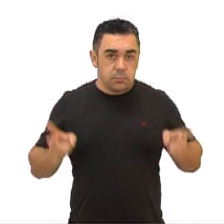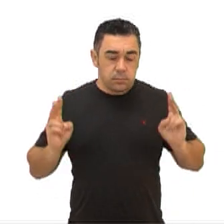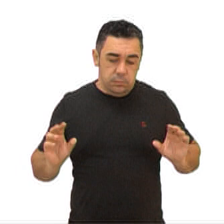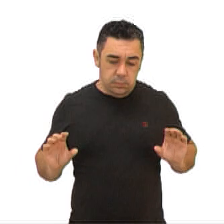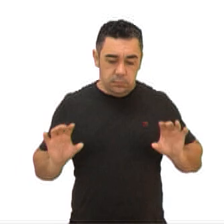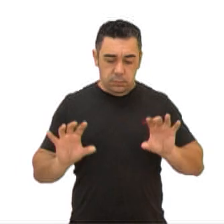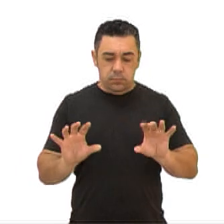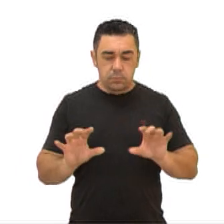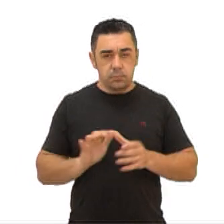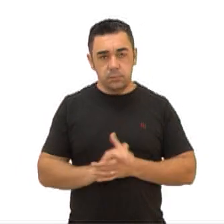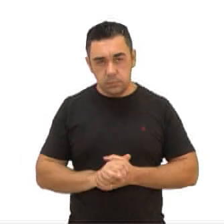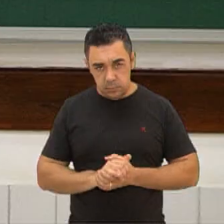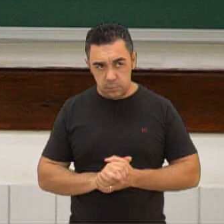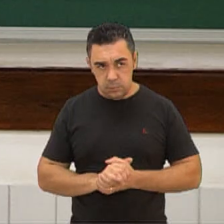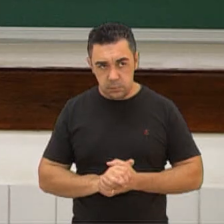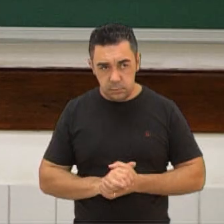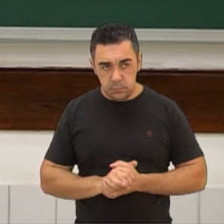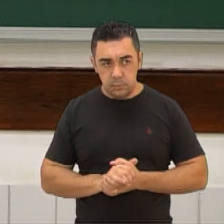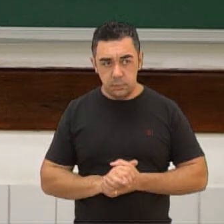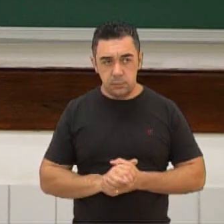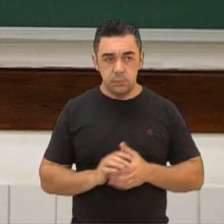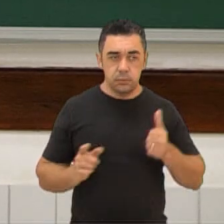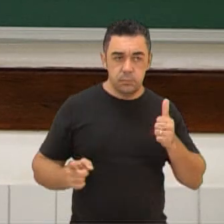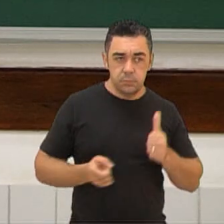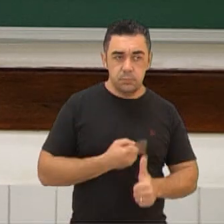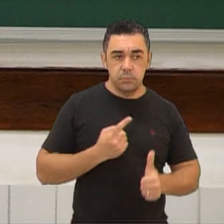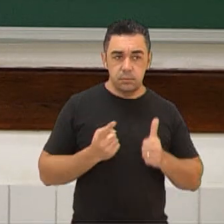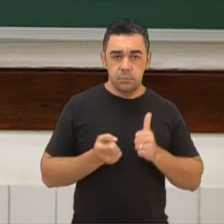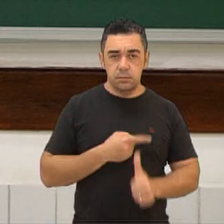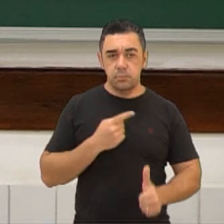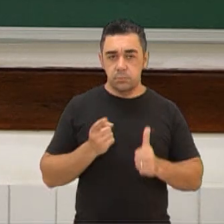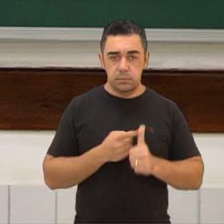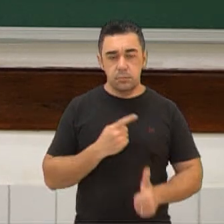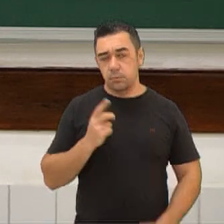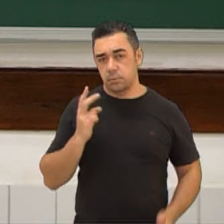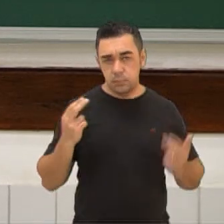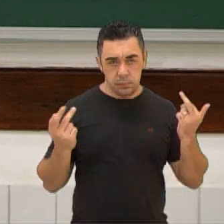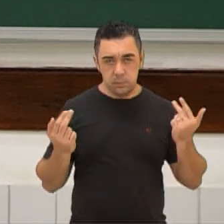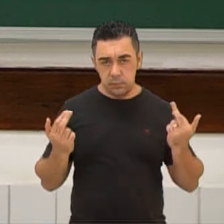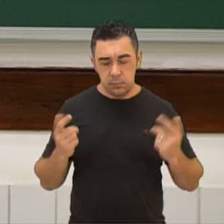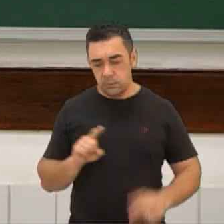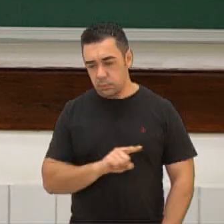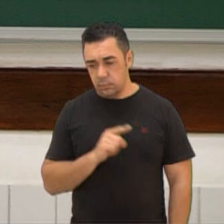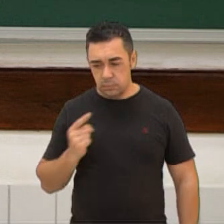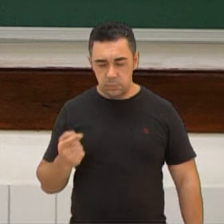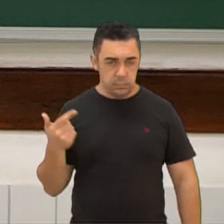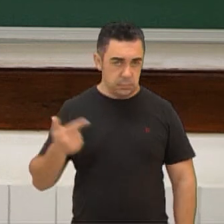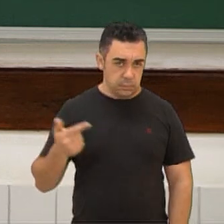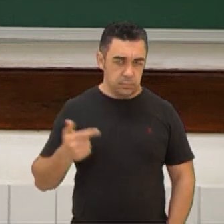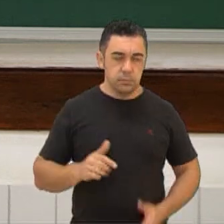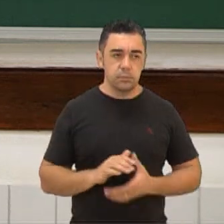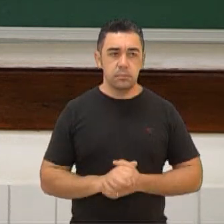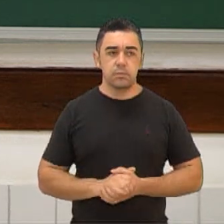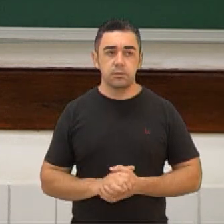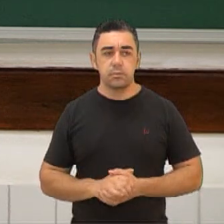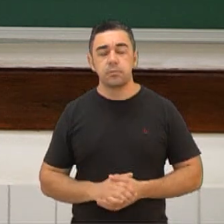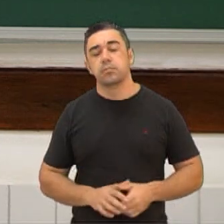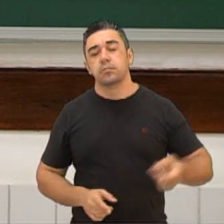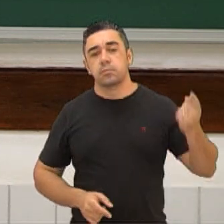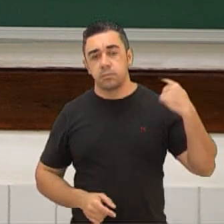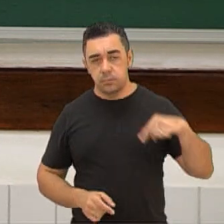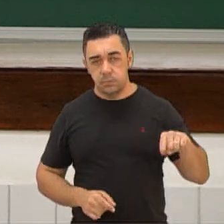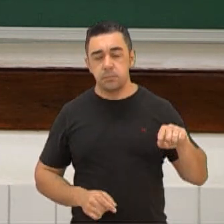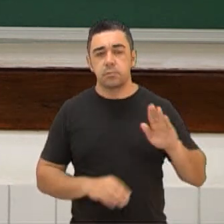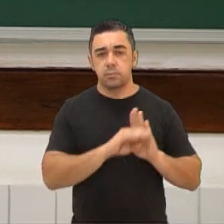representado do outro lado da igualdade. No primeiro membro, o mesmo valor será representado no segundo membro. E